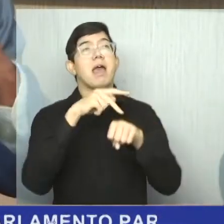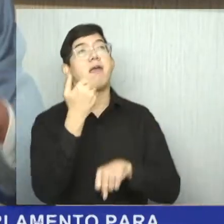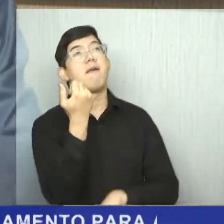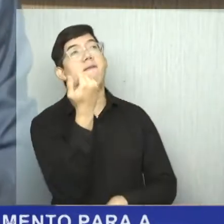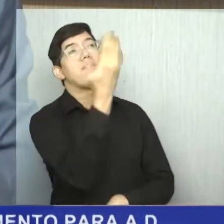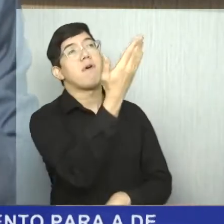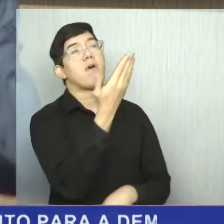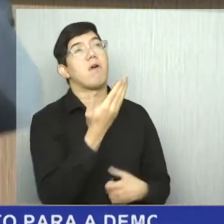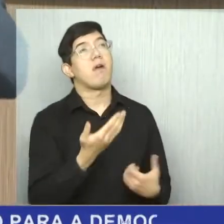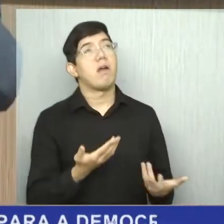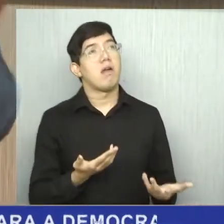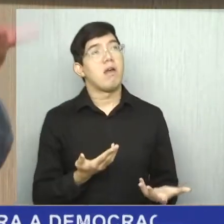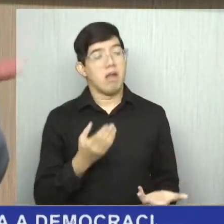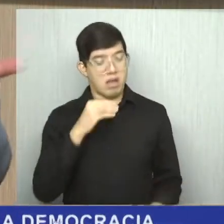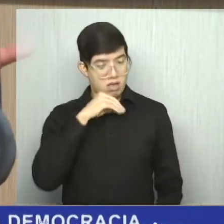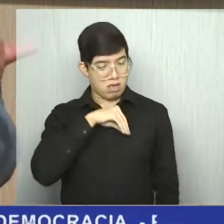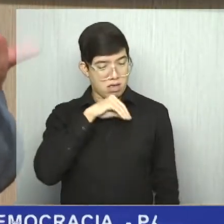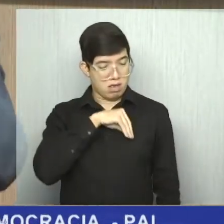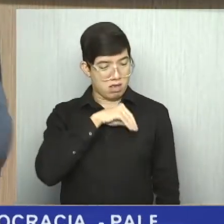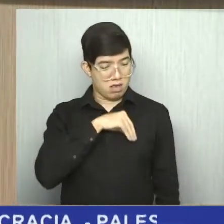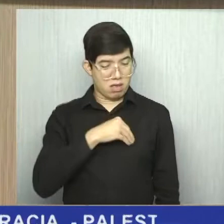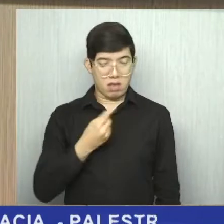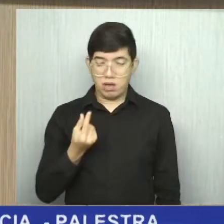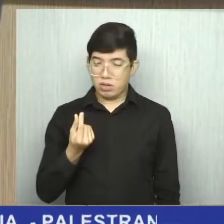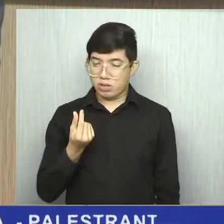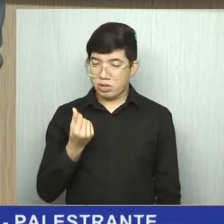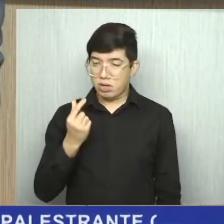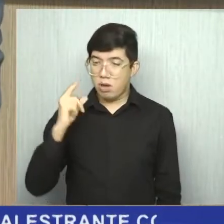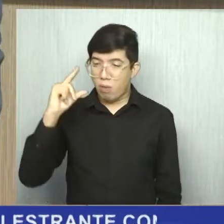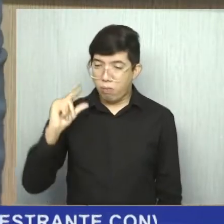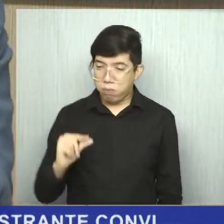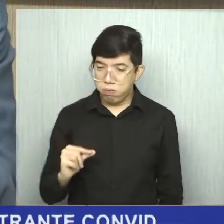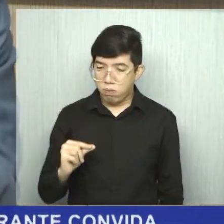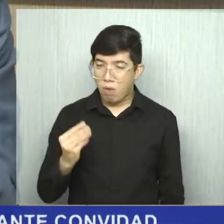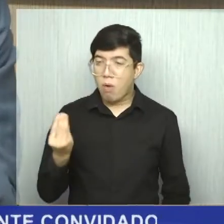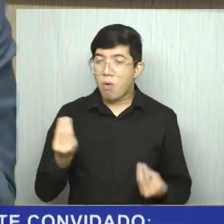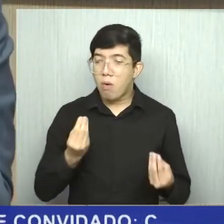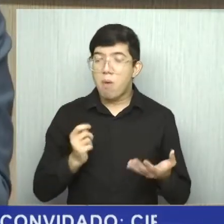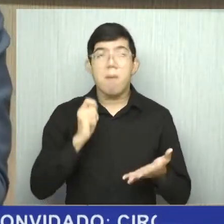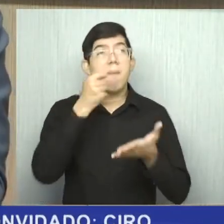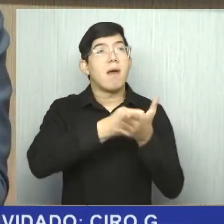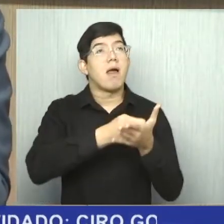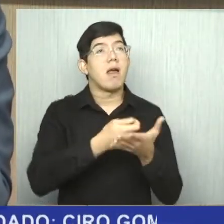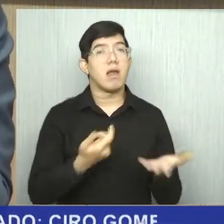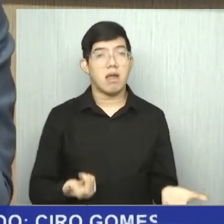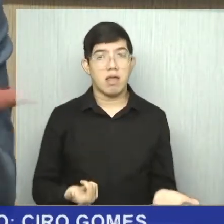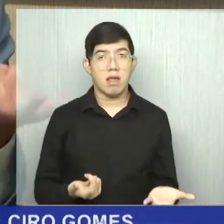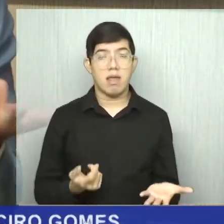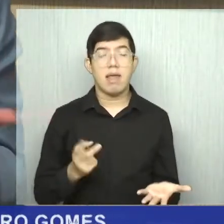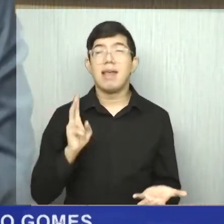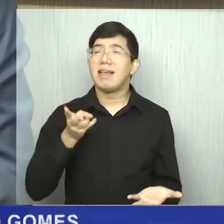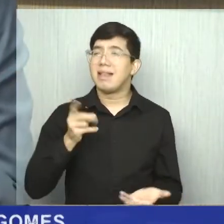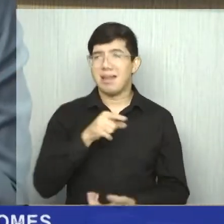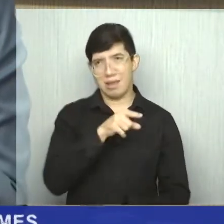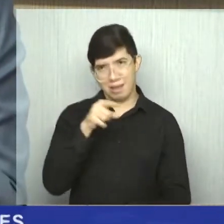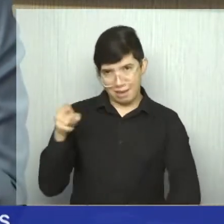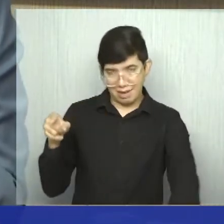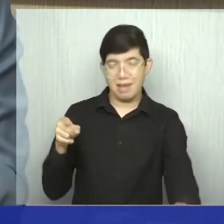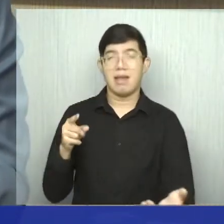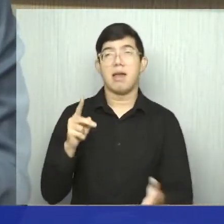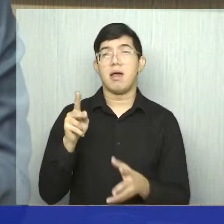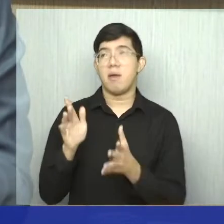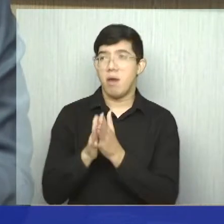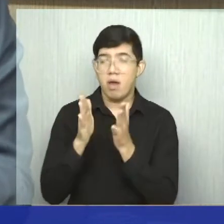teremos emprego para pagar o tênis importado. Então, é preciso fazer 3 perguntas. A primeira pergunta, quanto custa necessariamente, porque a renda sempre será